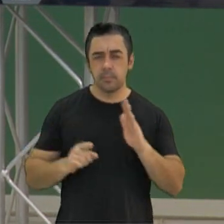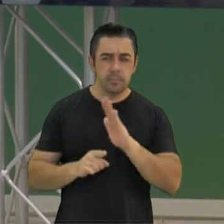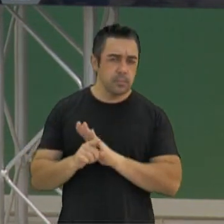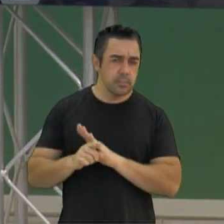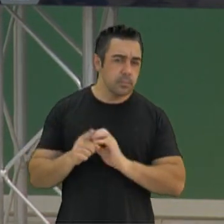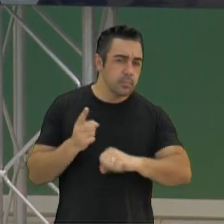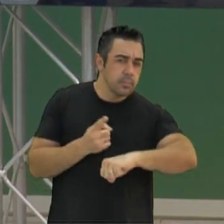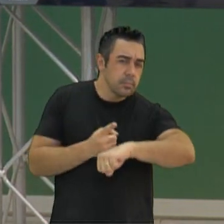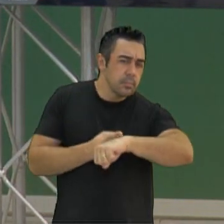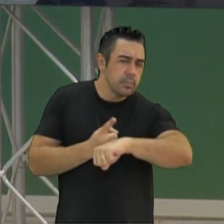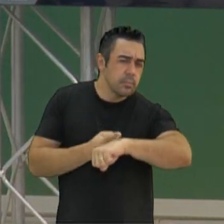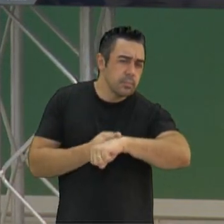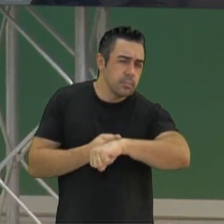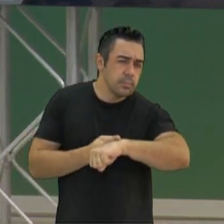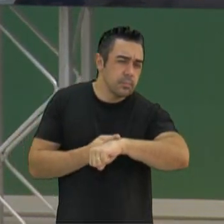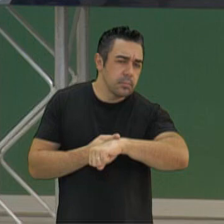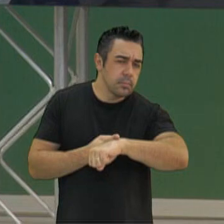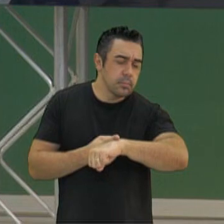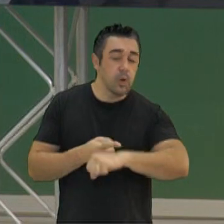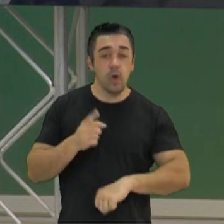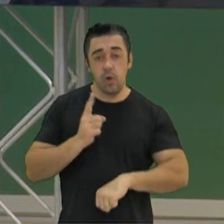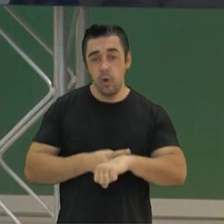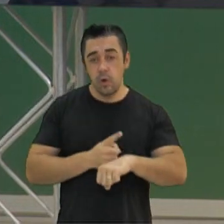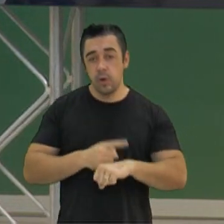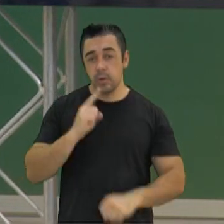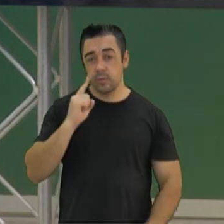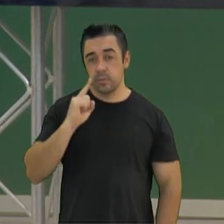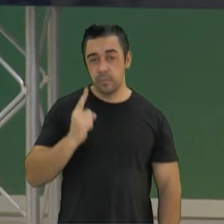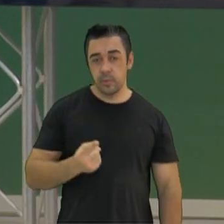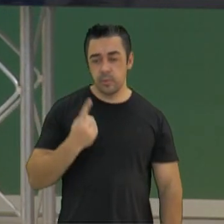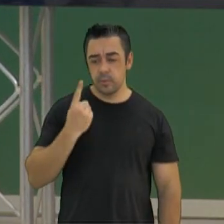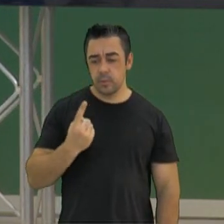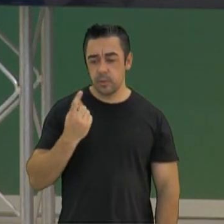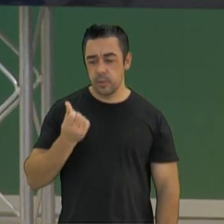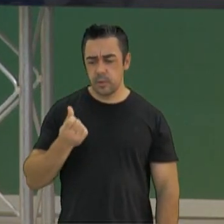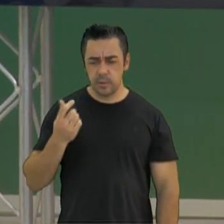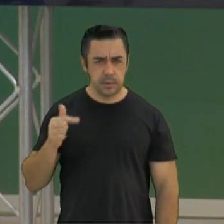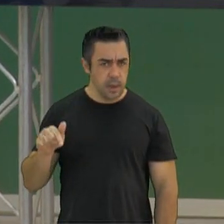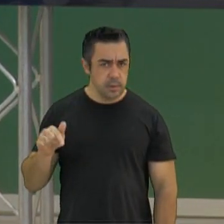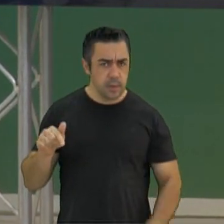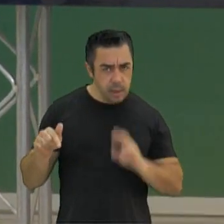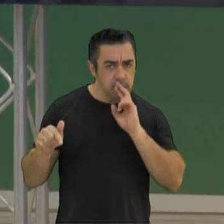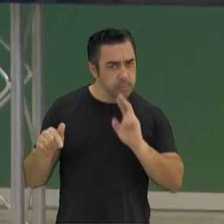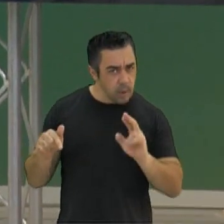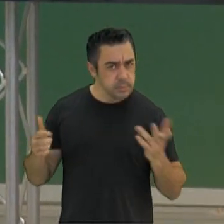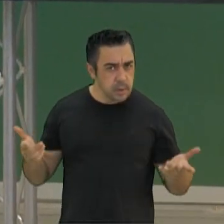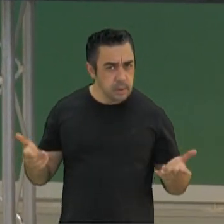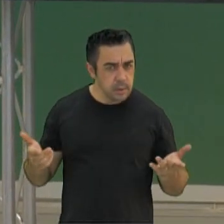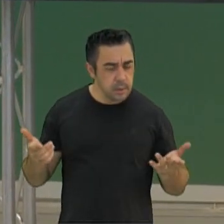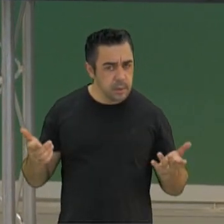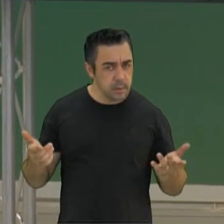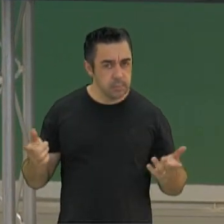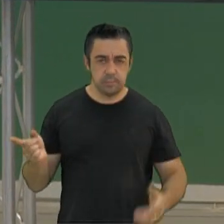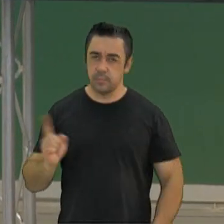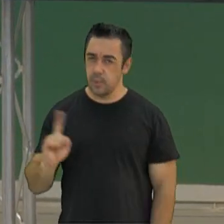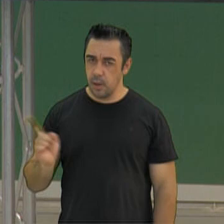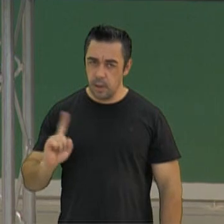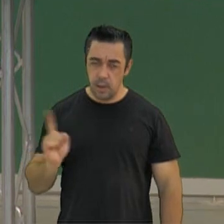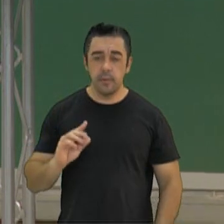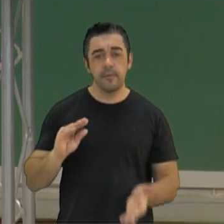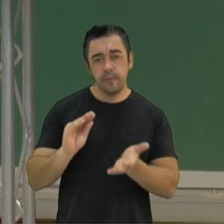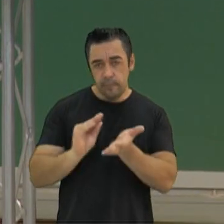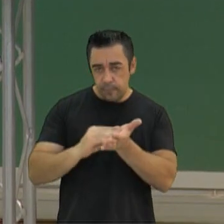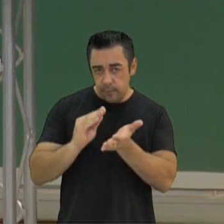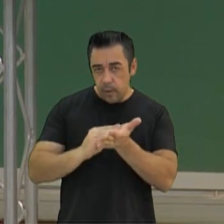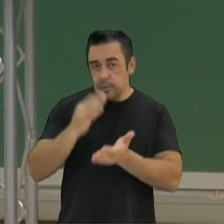Que horário decola? Decola no horário 1167. Vocês acham que isso responde alguma coisa? Não, né?